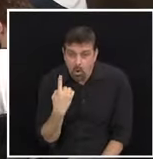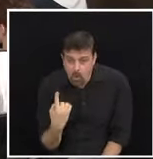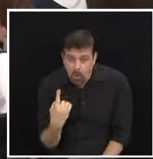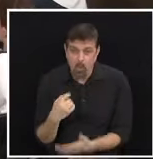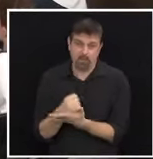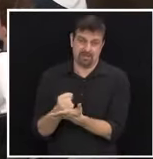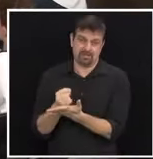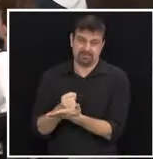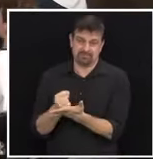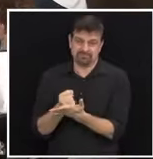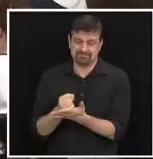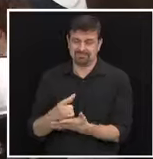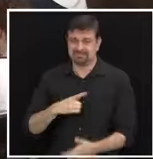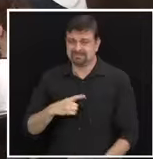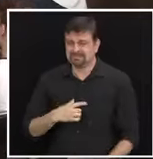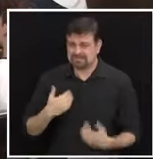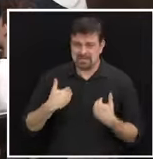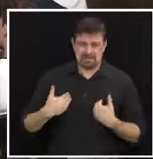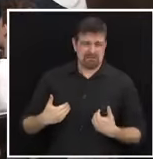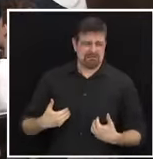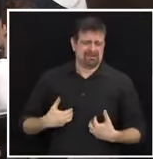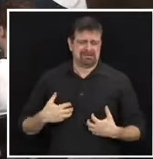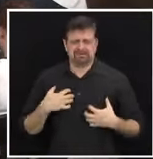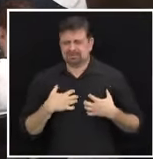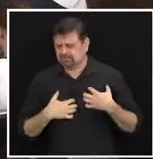E com efeitos colaterais